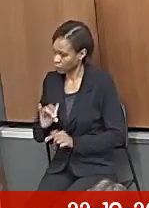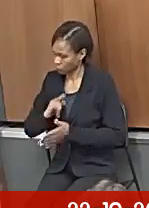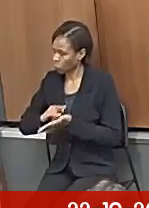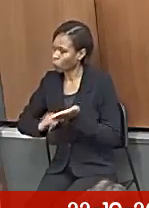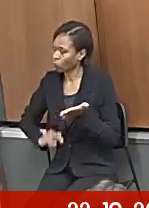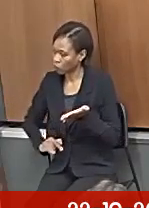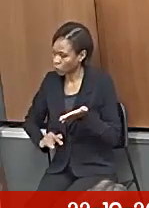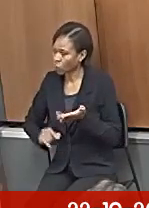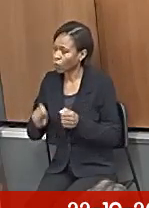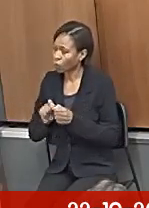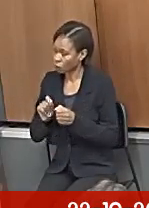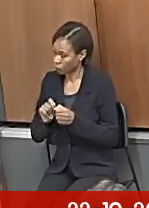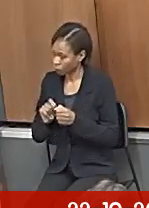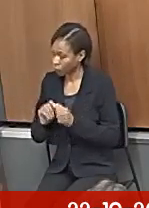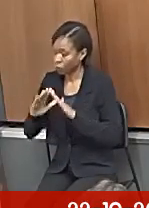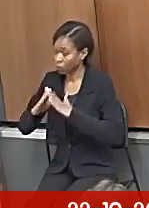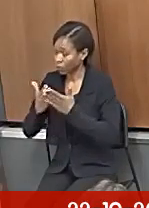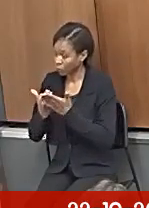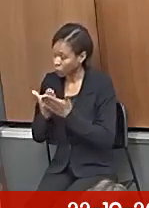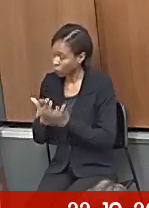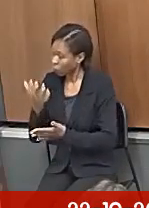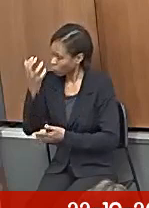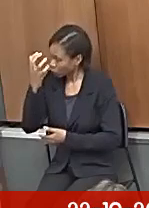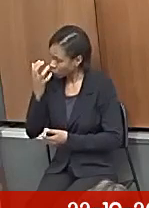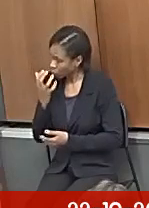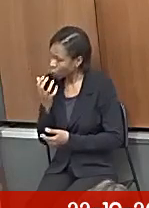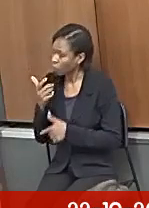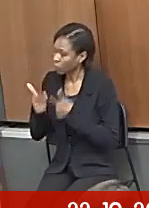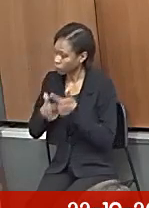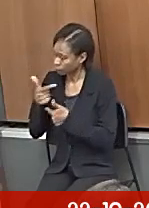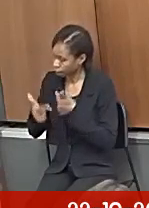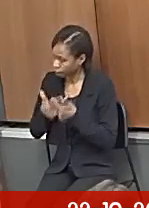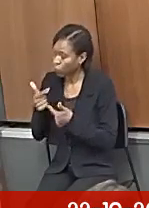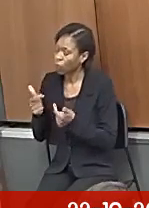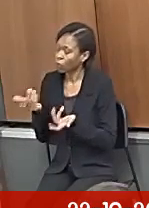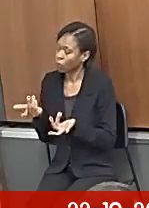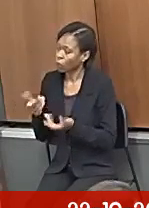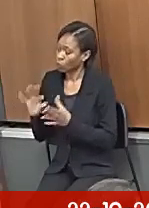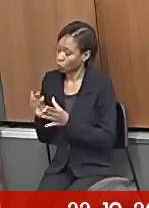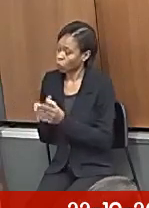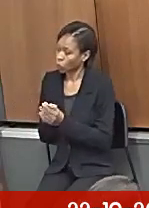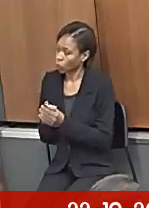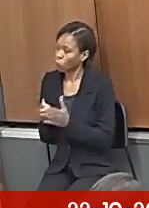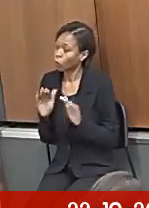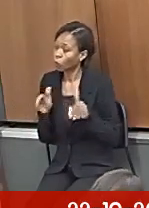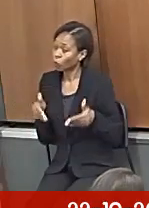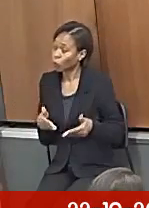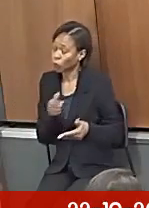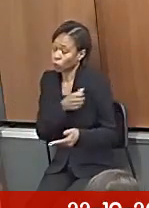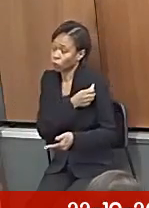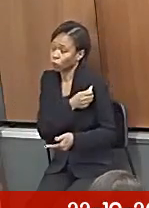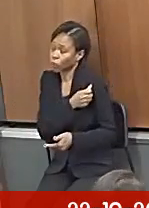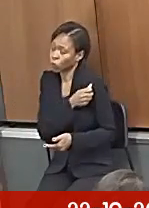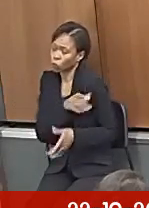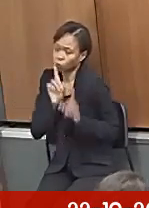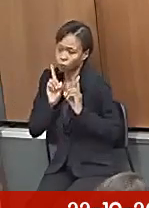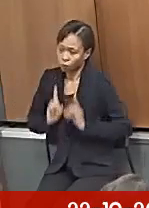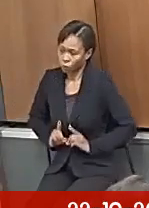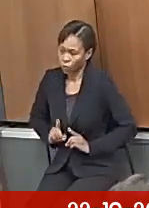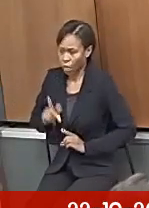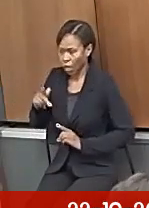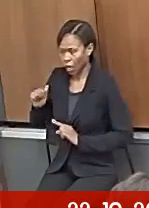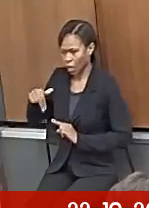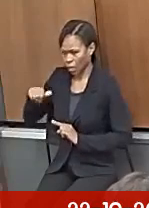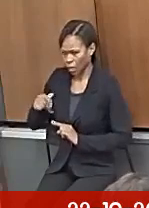feito nas escolas sérias que trabalham a inclusão, porque o PDI, ele pode, o aluno que tem uma deficiência, não o caso da Ana